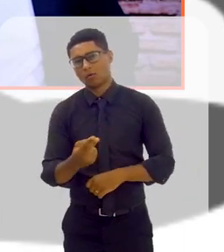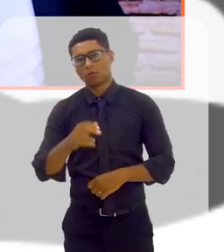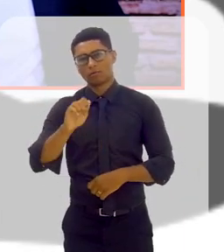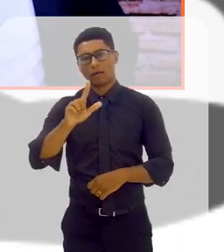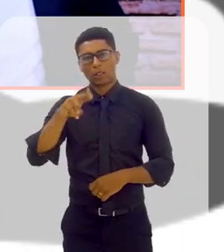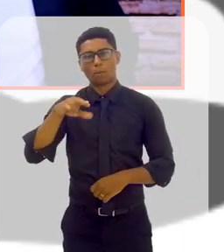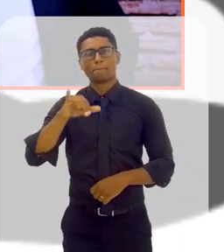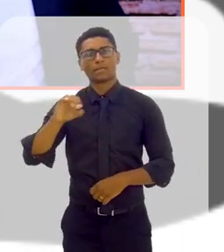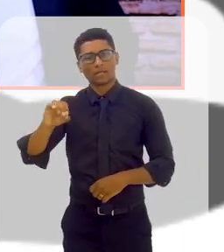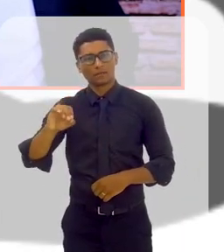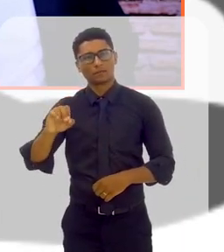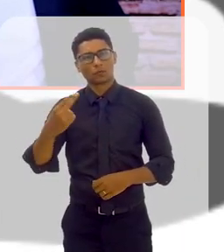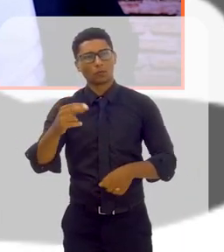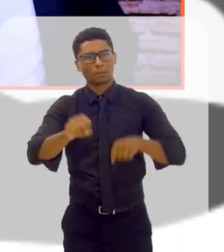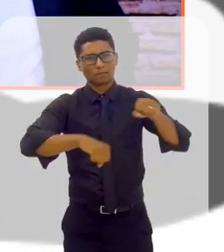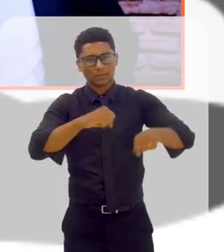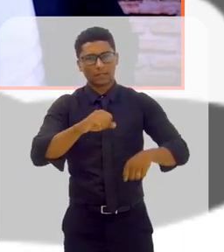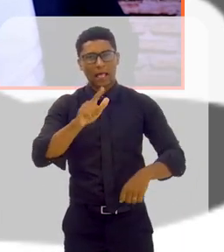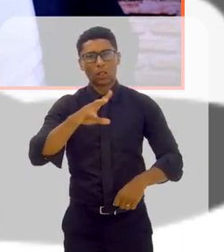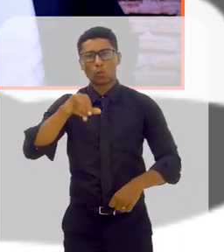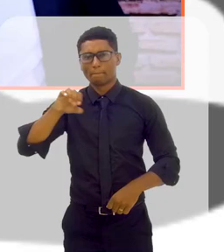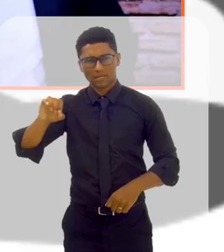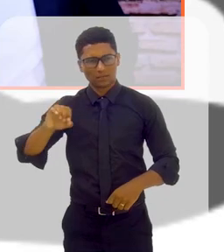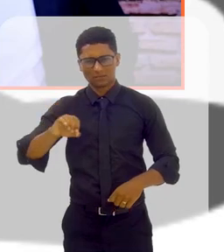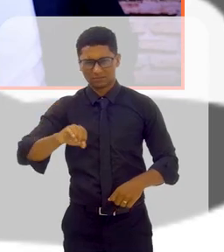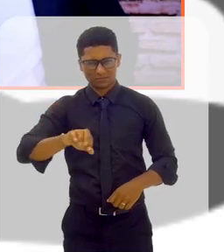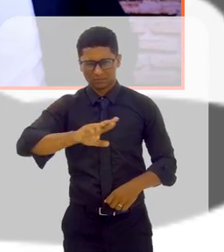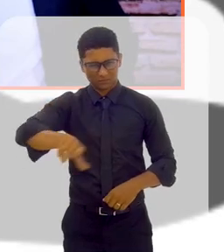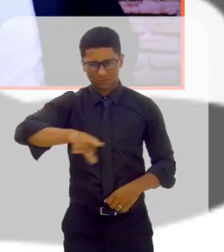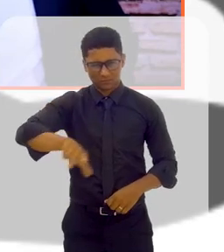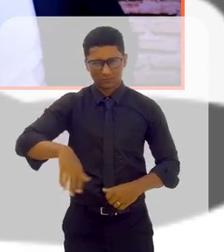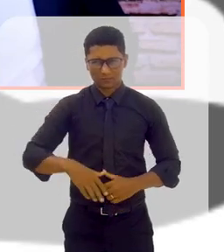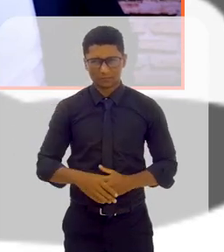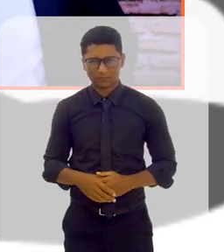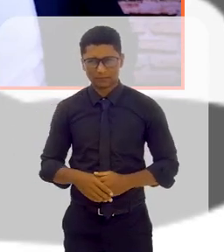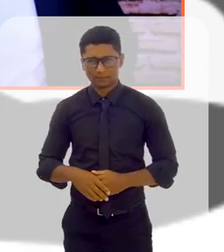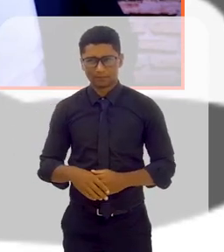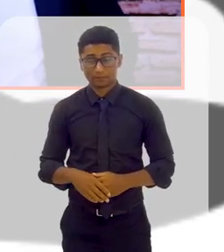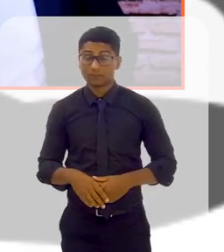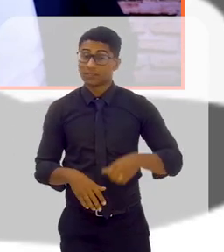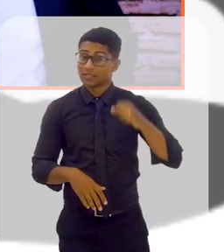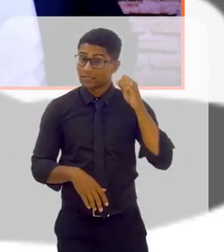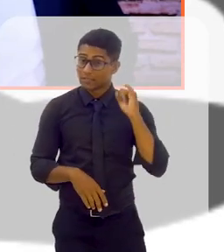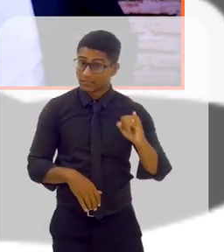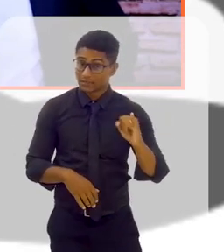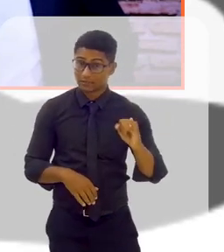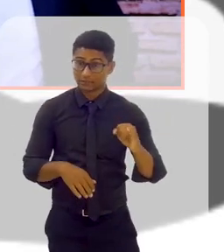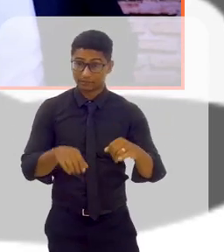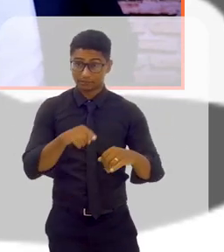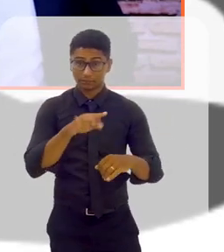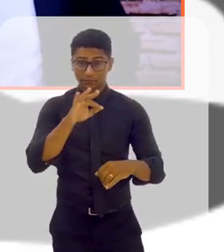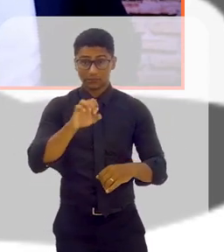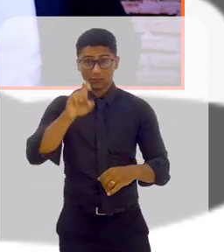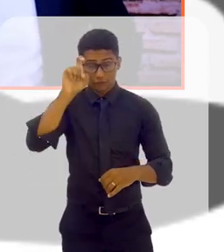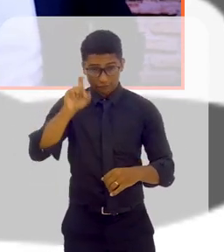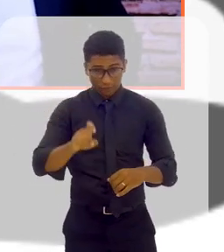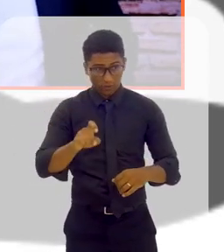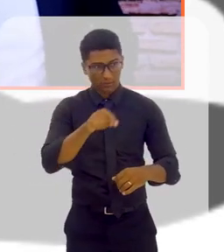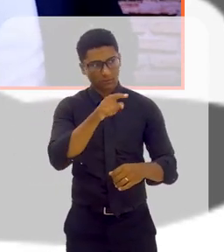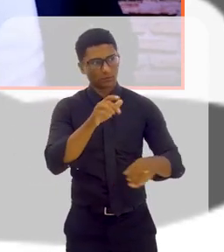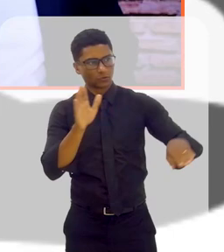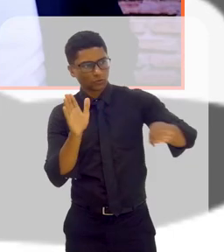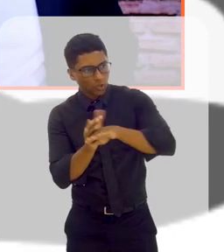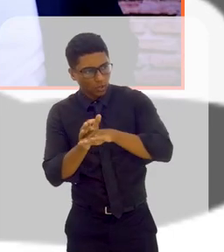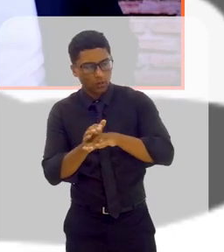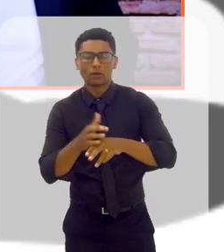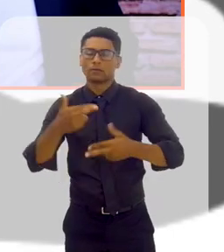ou da bicicleta sendo de alumínio isso não adianta não não se isso chegar na indústria Fox ela vai ser